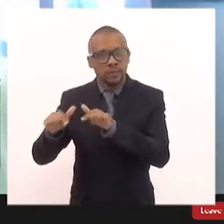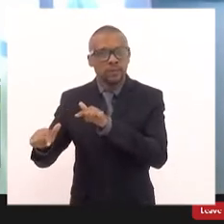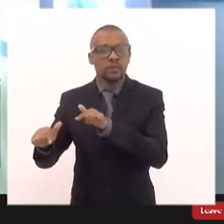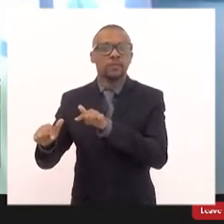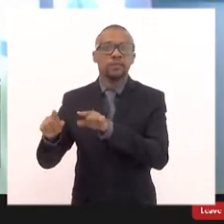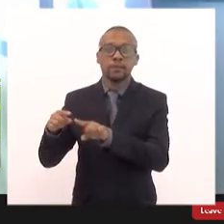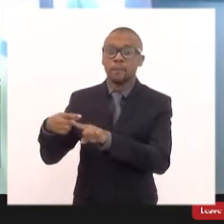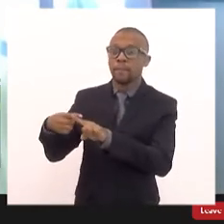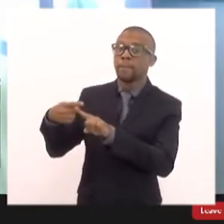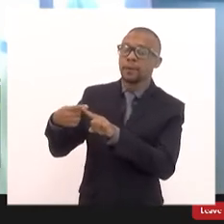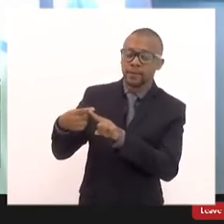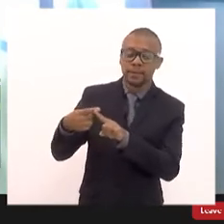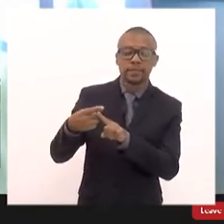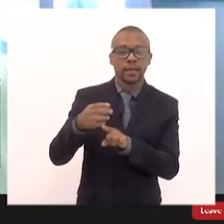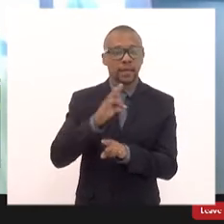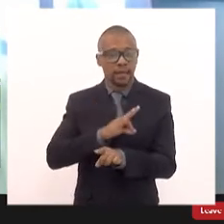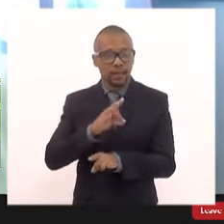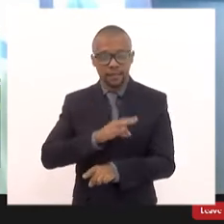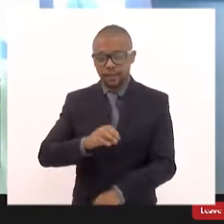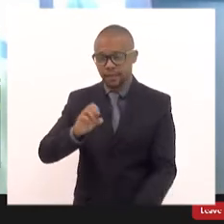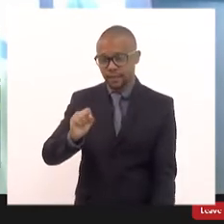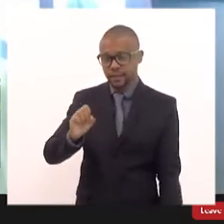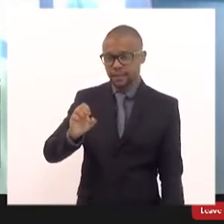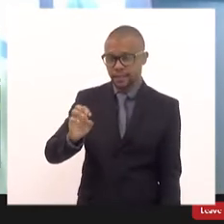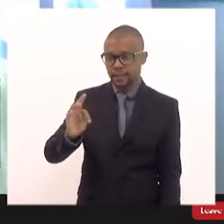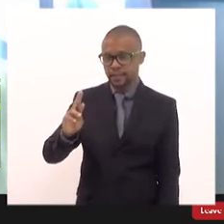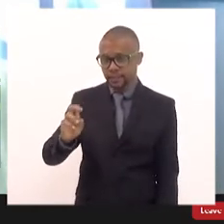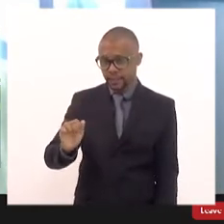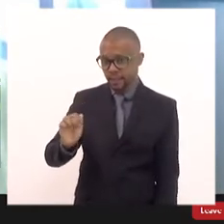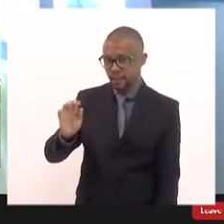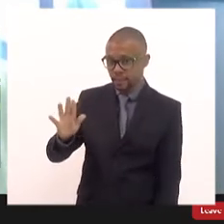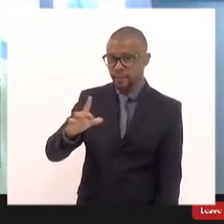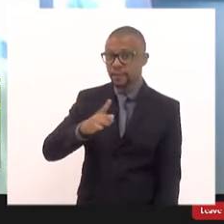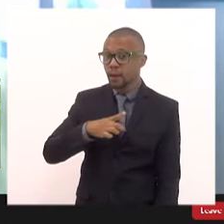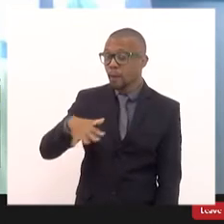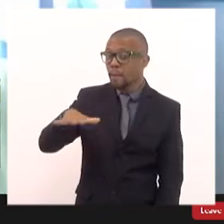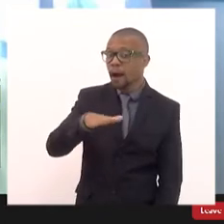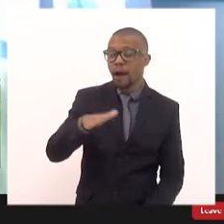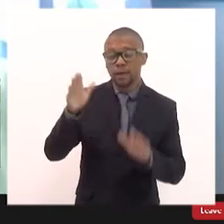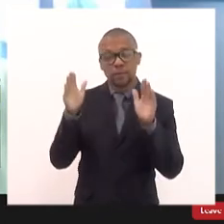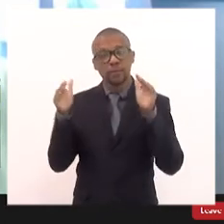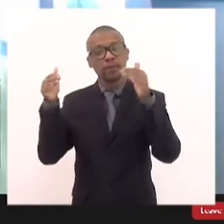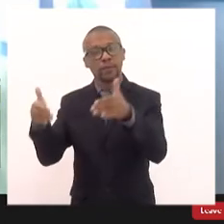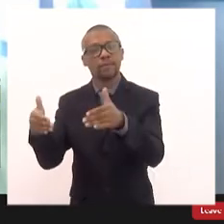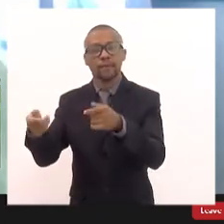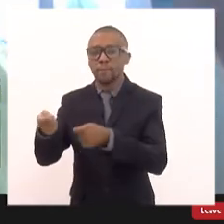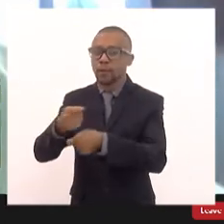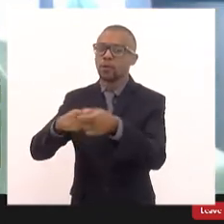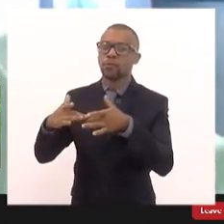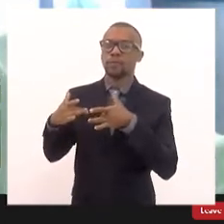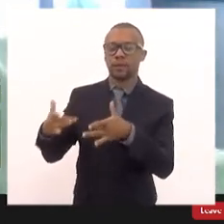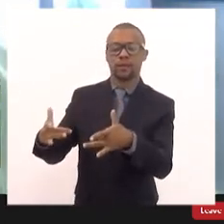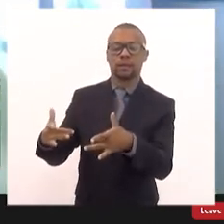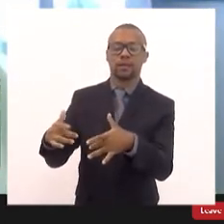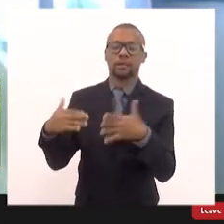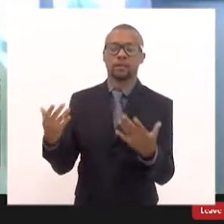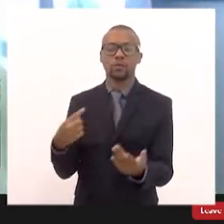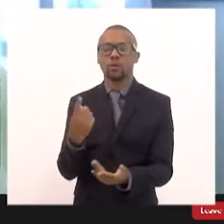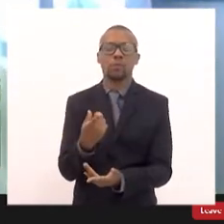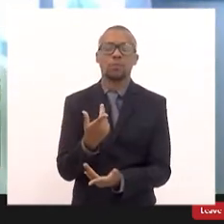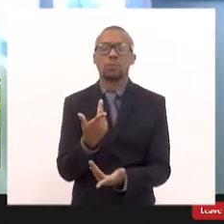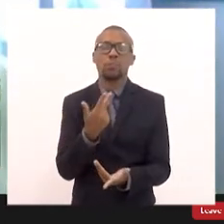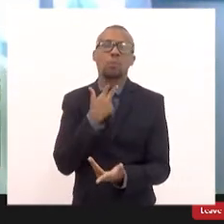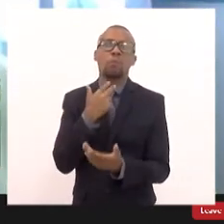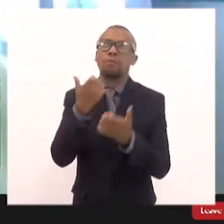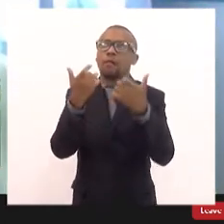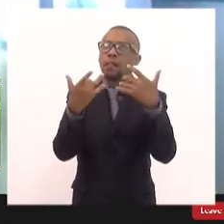tem uma área específica para a economia solidária. Então, a gente não está falando de algo idealista, a gente